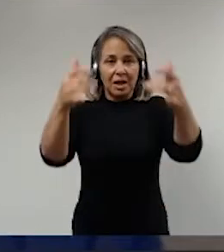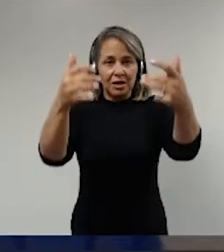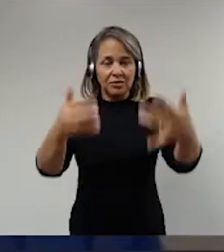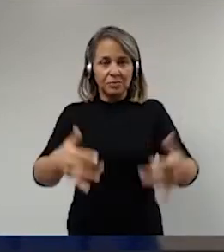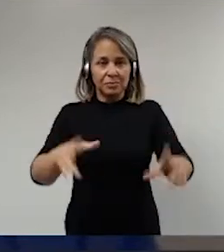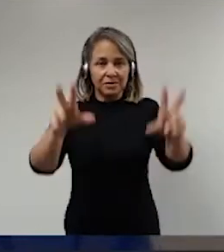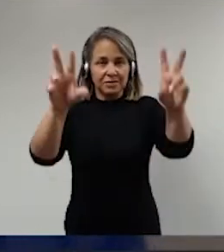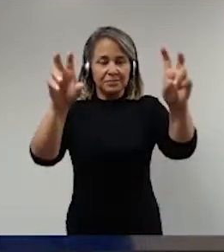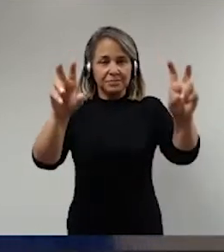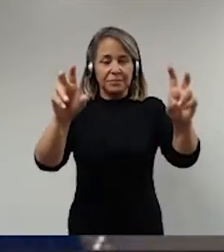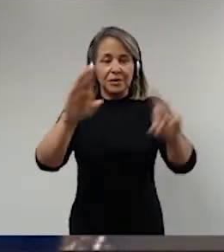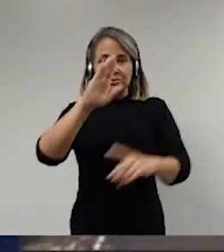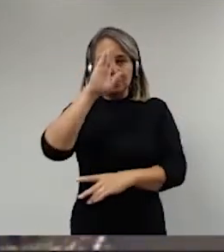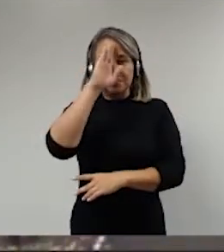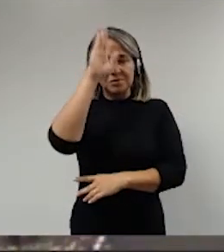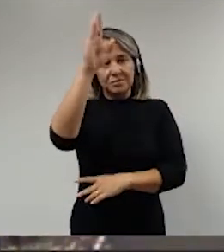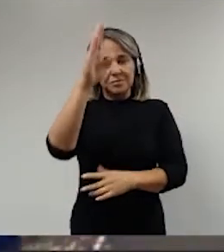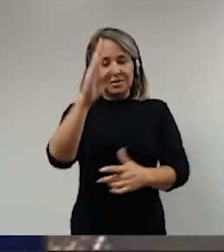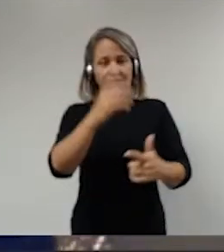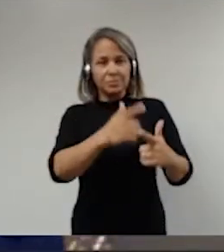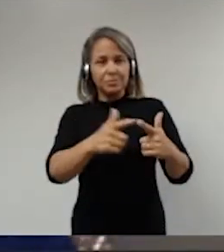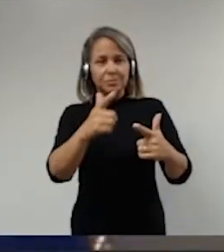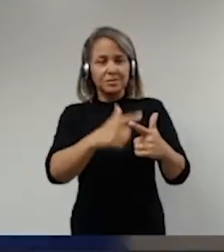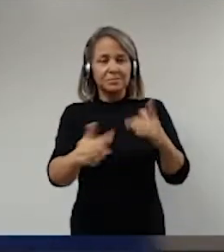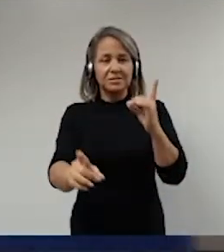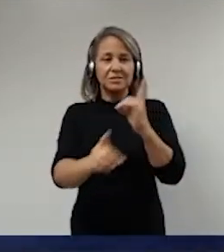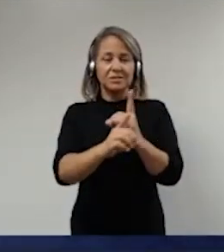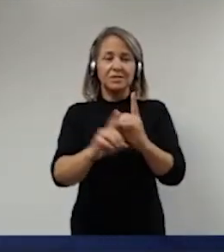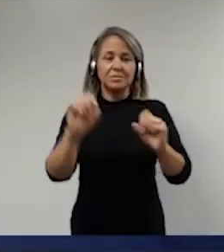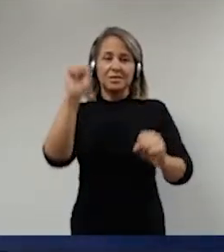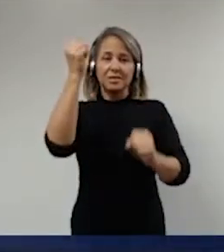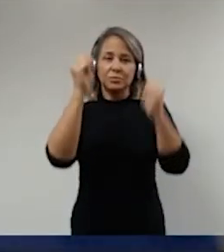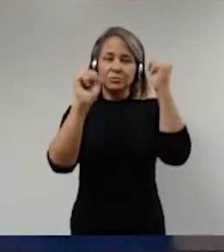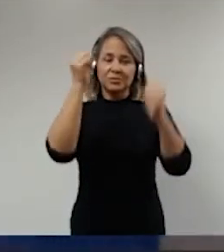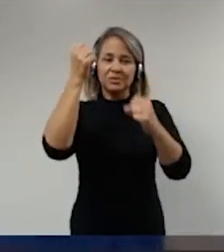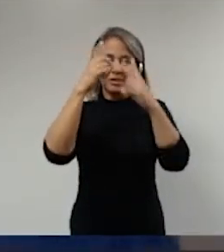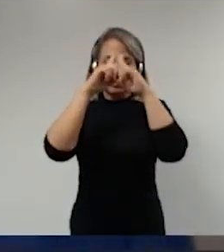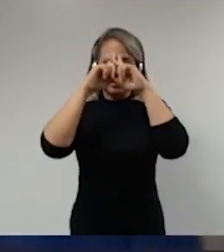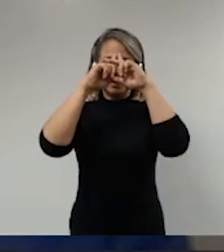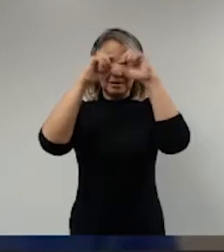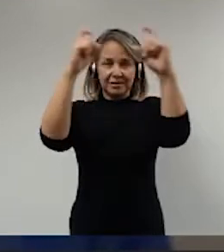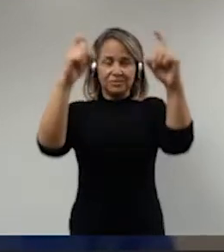principais impactos para a indústria criativa. E trazemos aqui